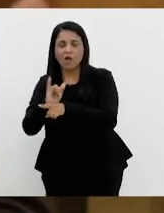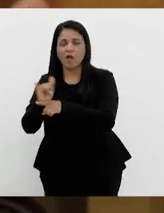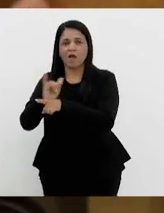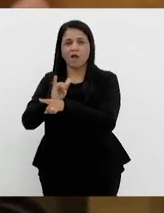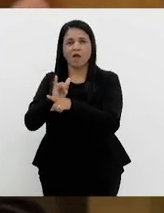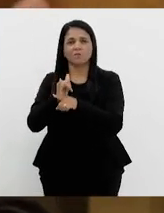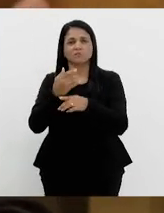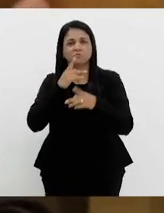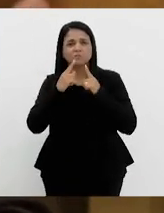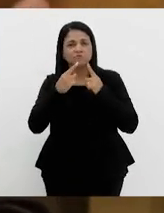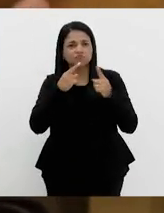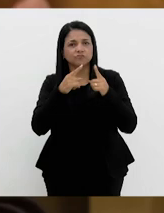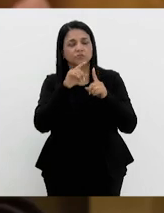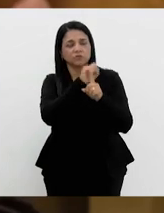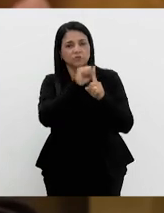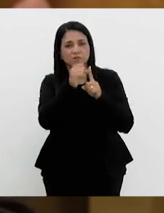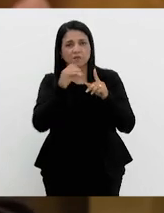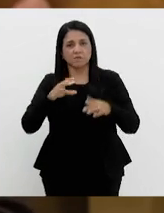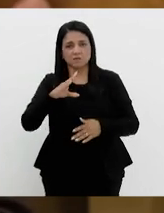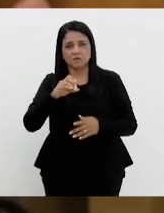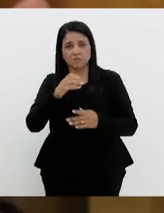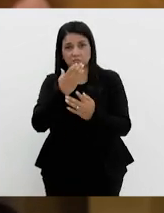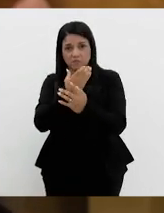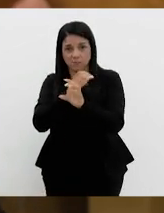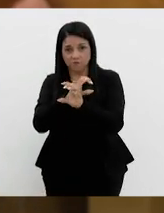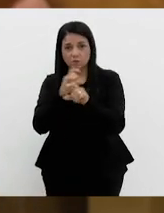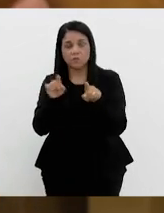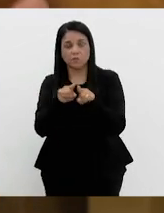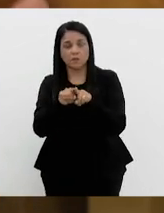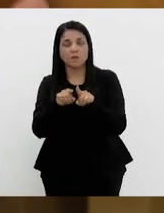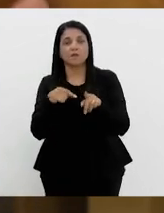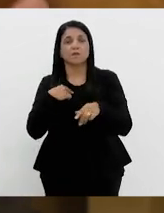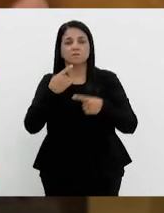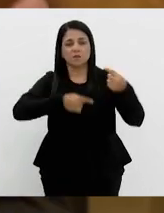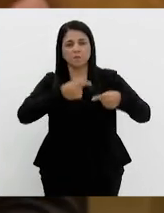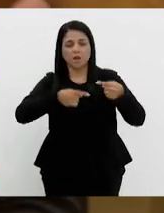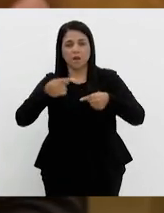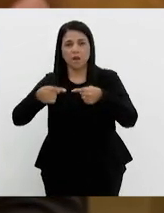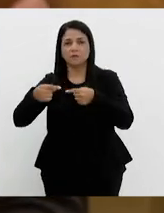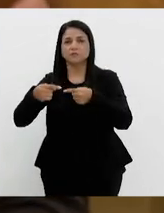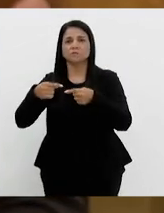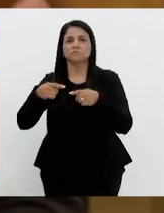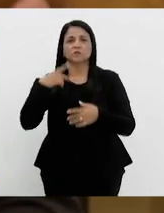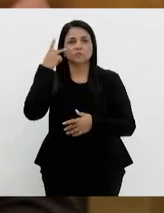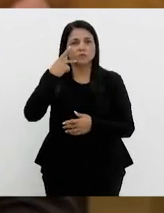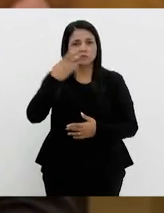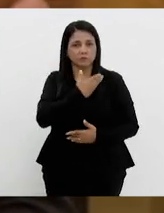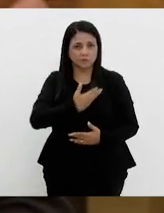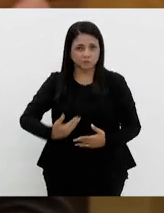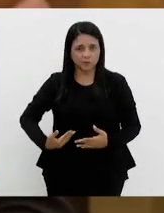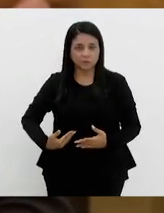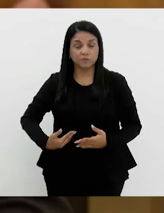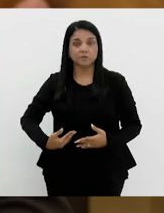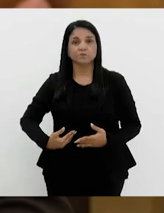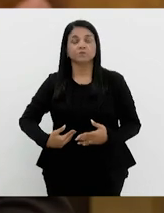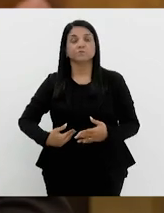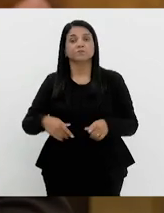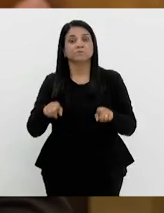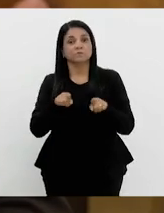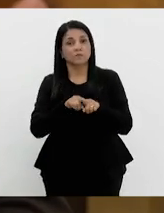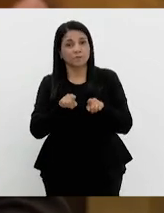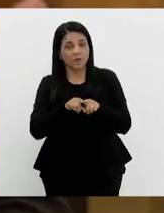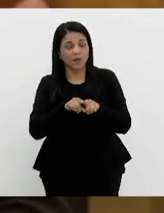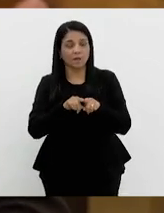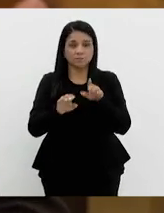e ser presença Viva do Evangelho nos espaços de debates e políticas públicas havemos por bem criar